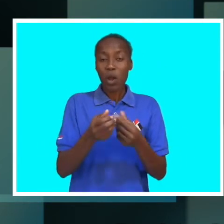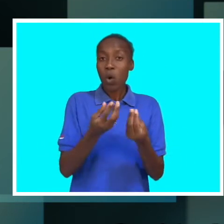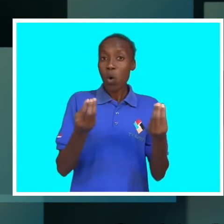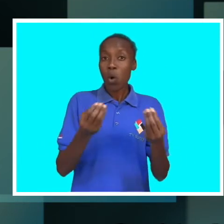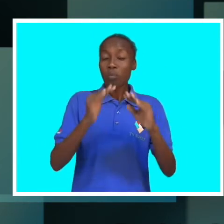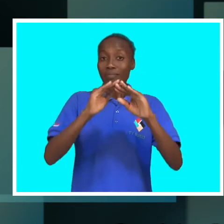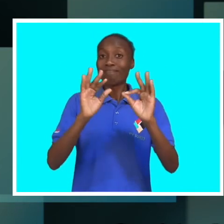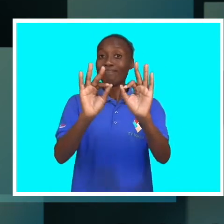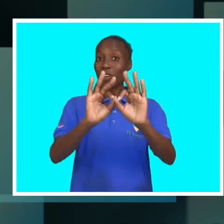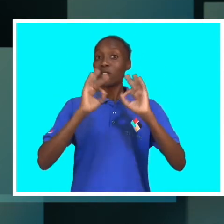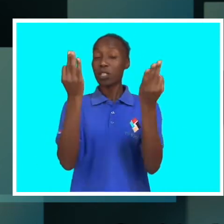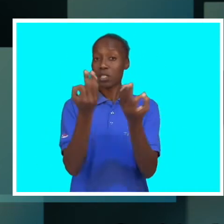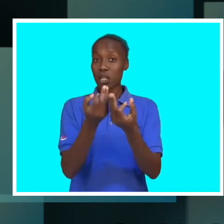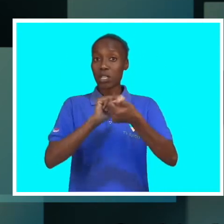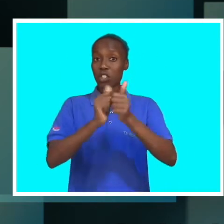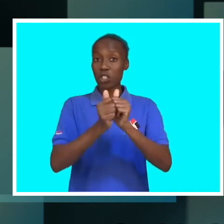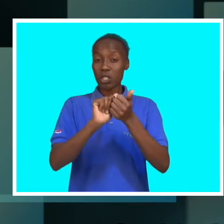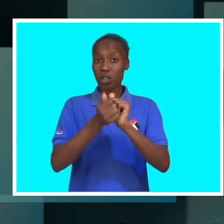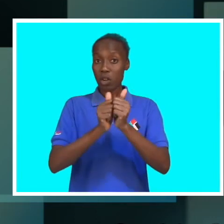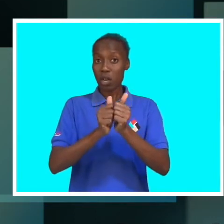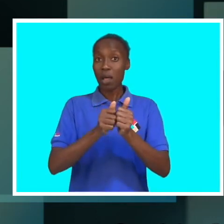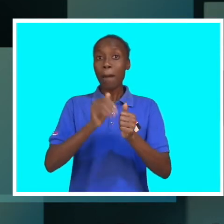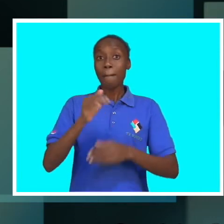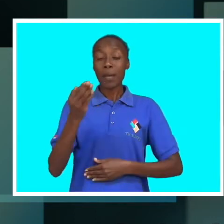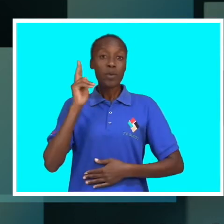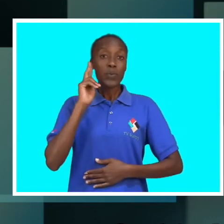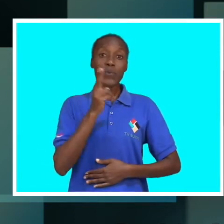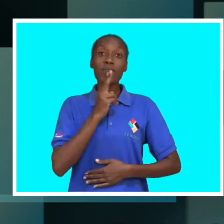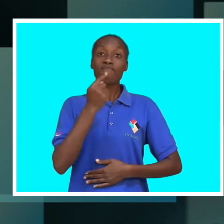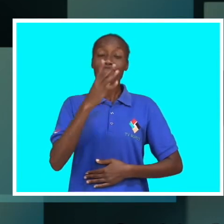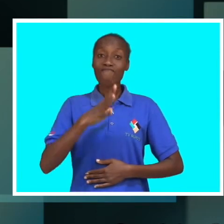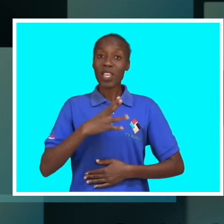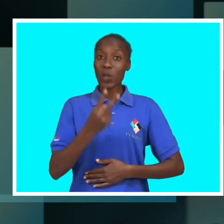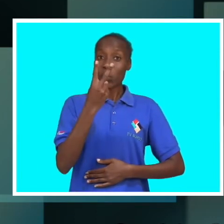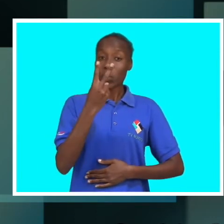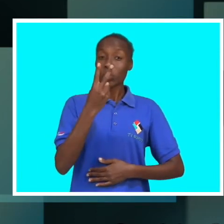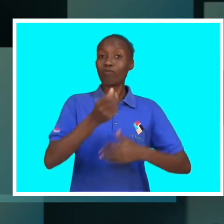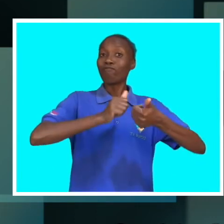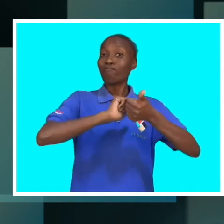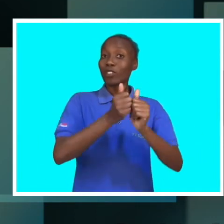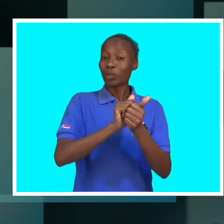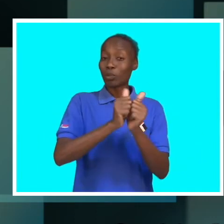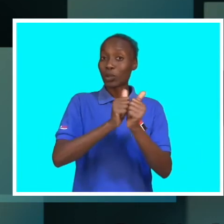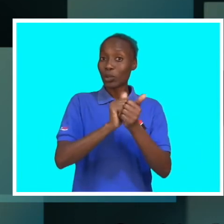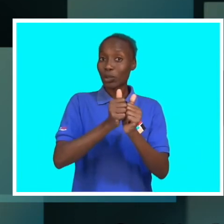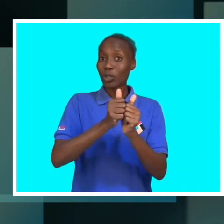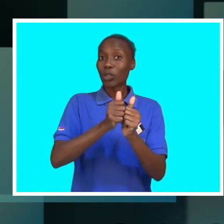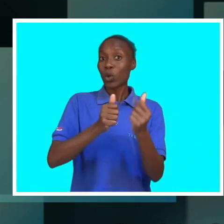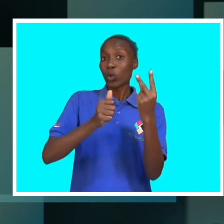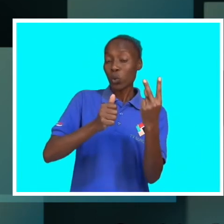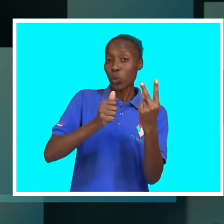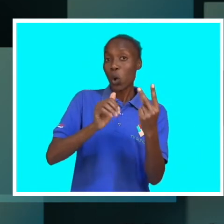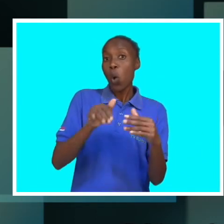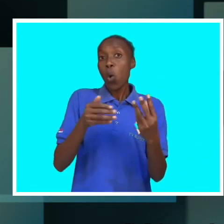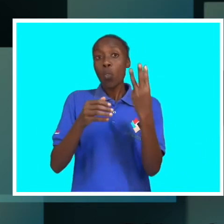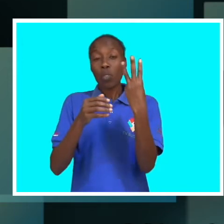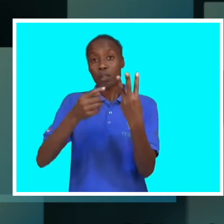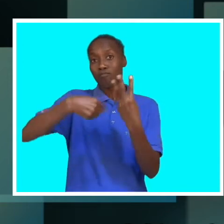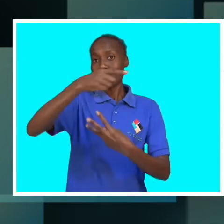Como Federação de Desporto para Surdos definimos aqui duas modalidades. Senão, três.